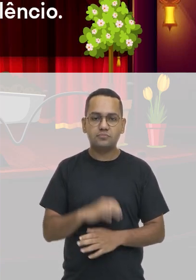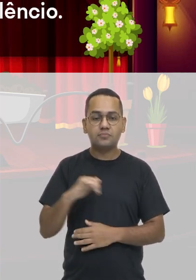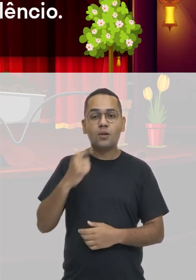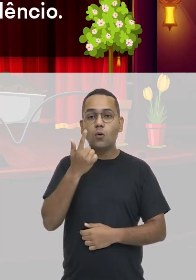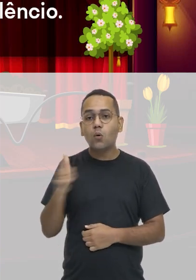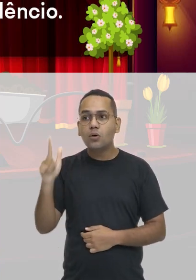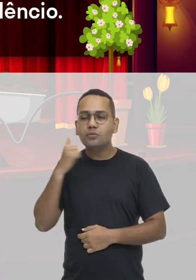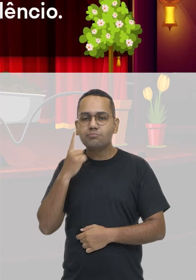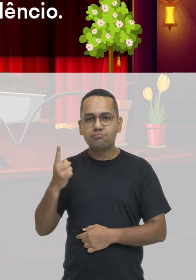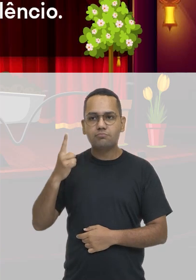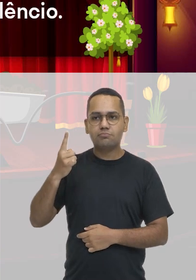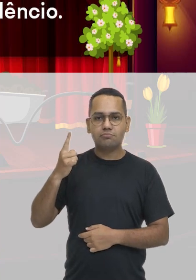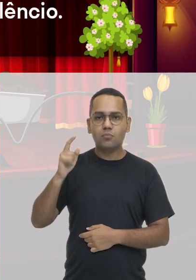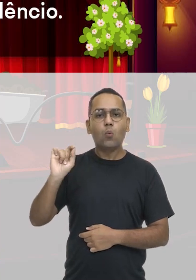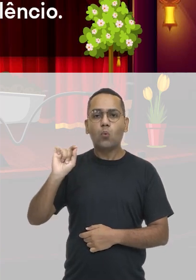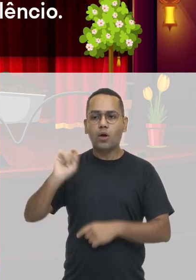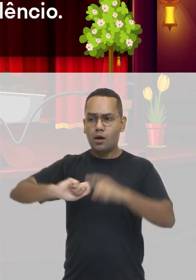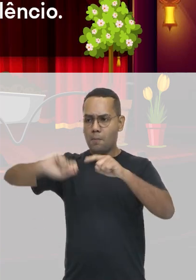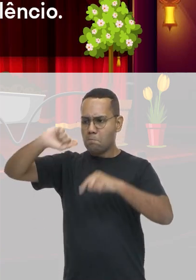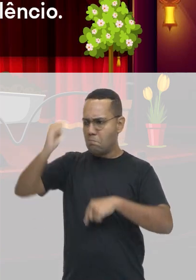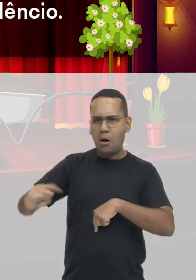Muito bem.